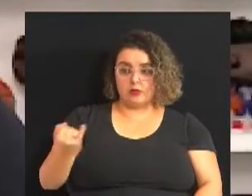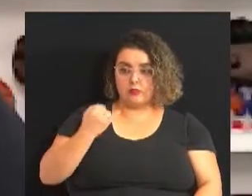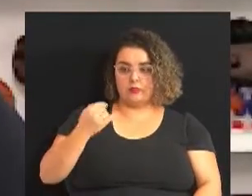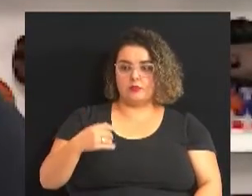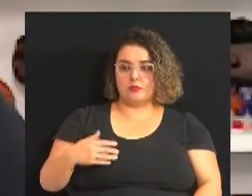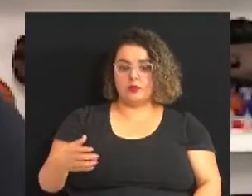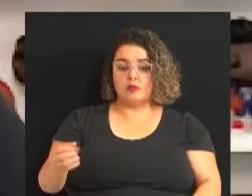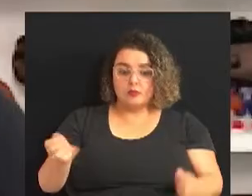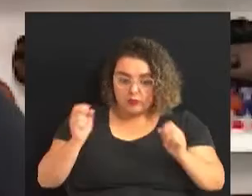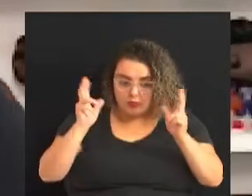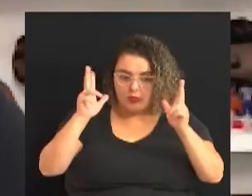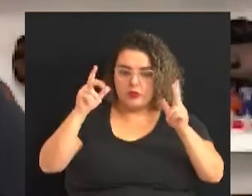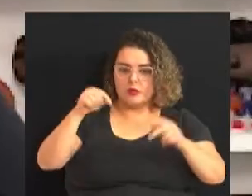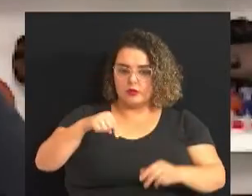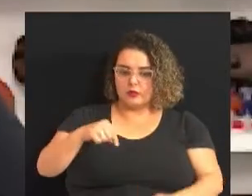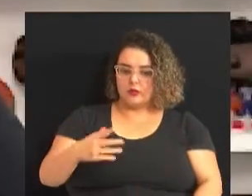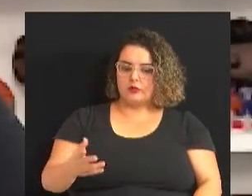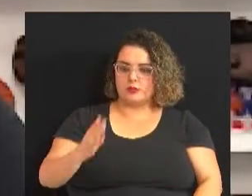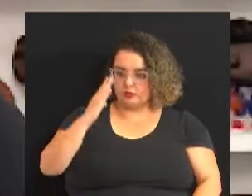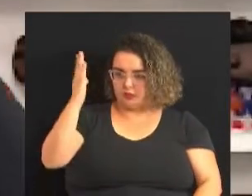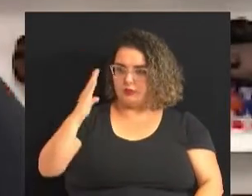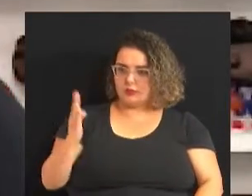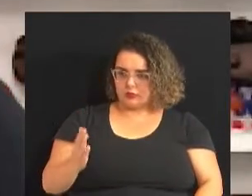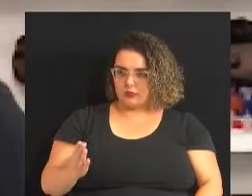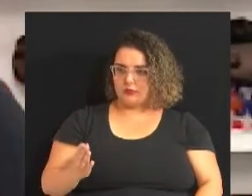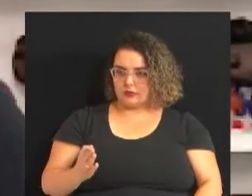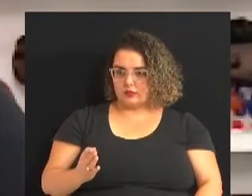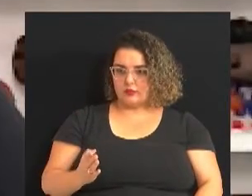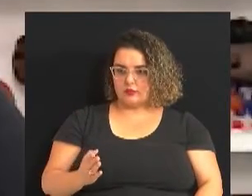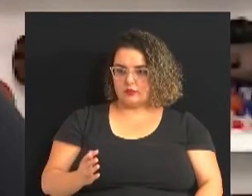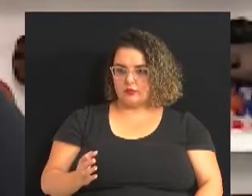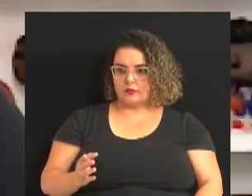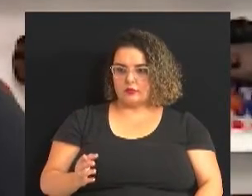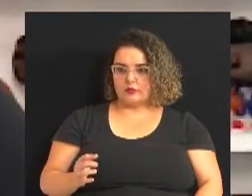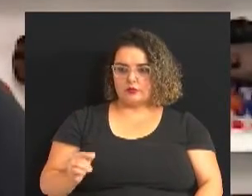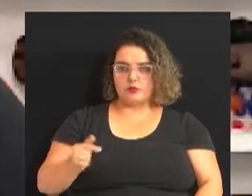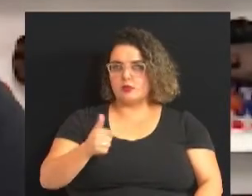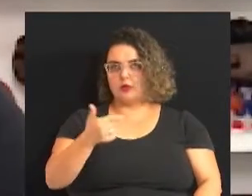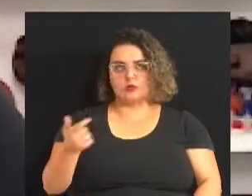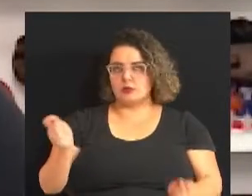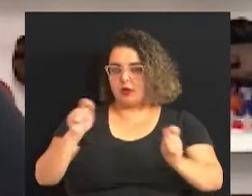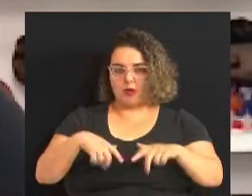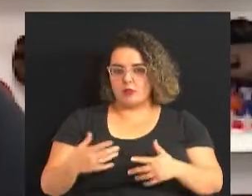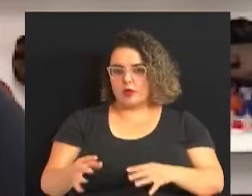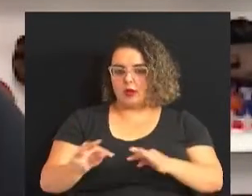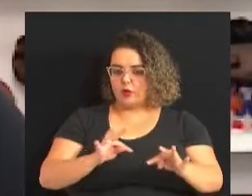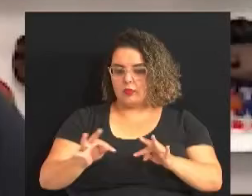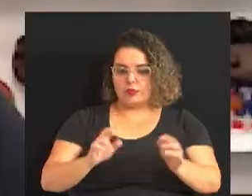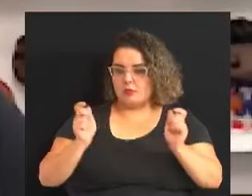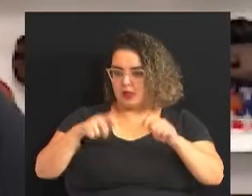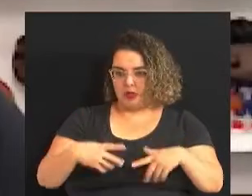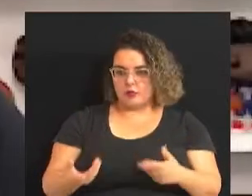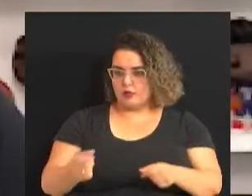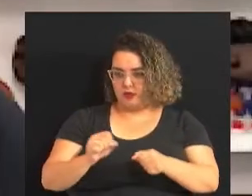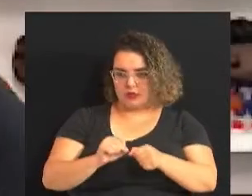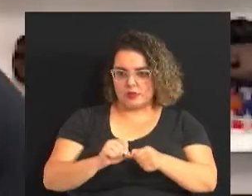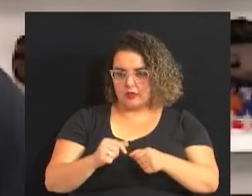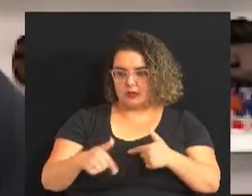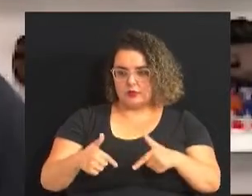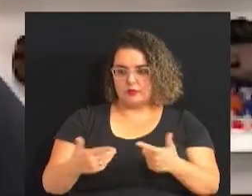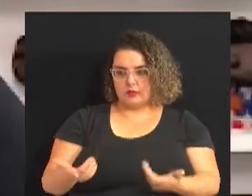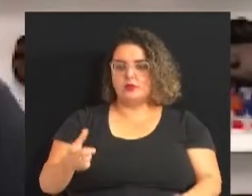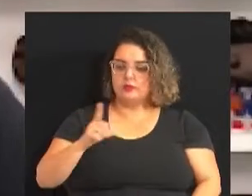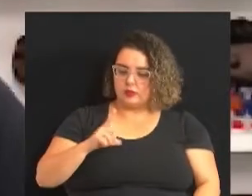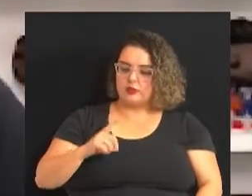nos caras aqui no Brasil, eu acho que serviu para isso. Não que a gente não tenha capacidade ou técnicos capacitados para fazer esse tipo de trabalho, eu